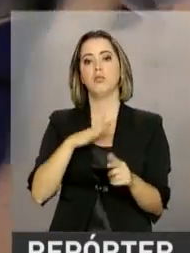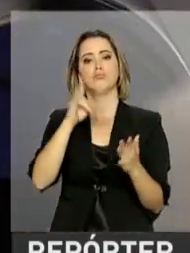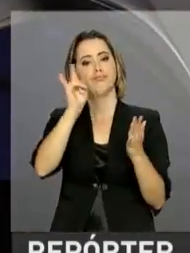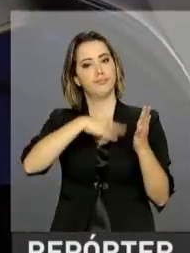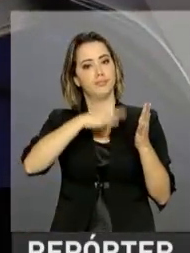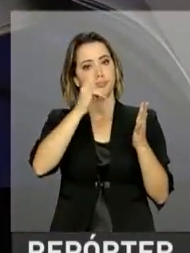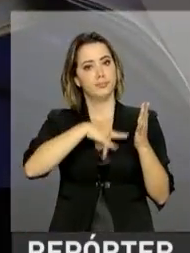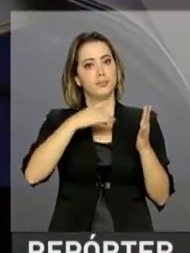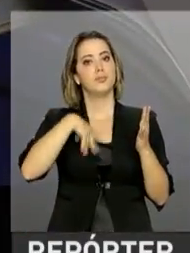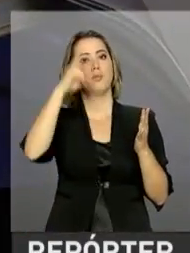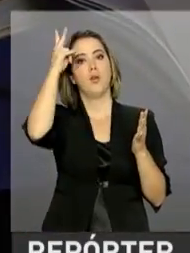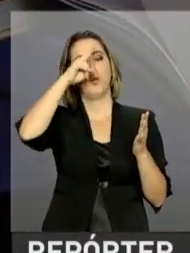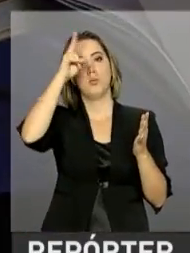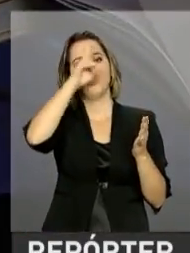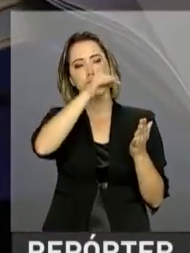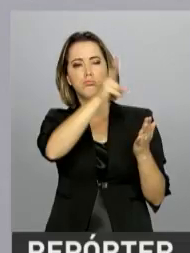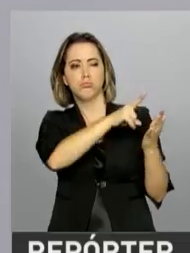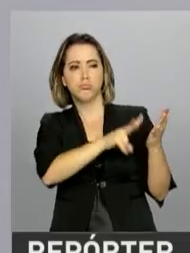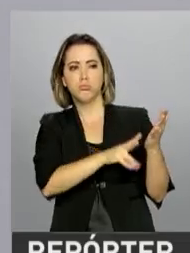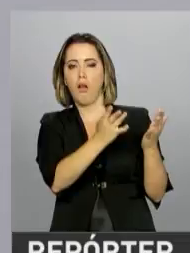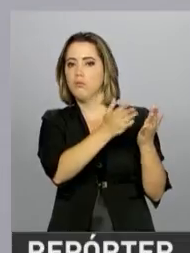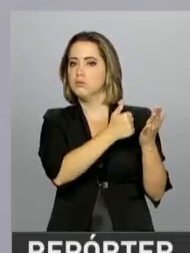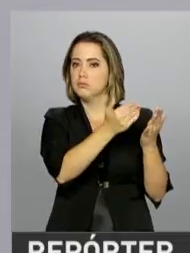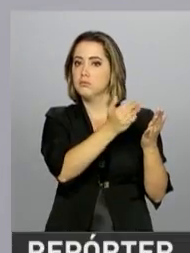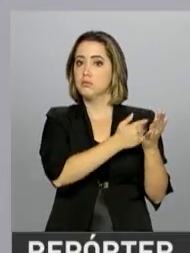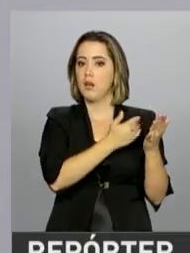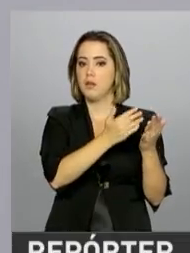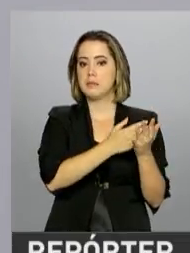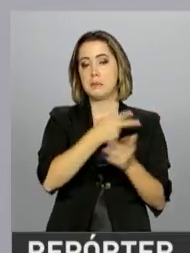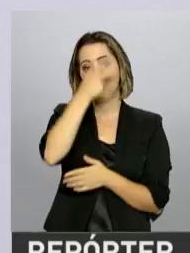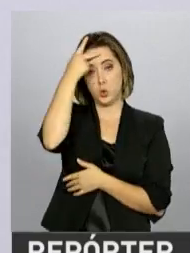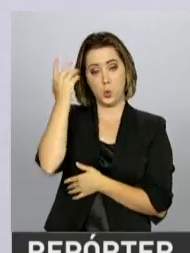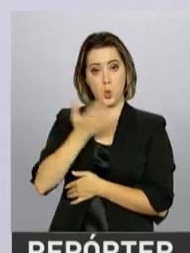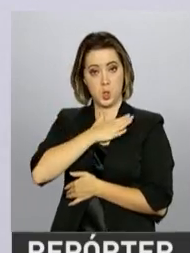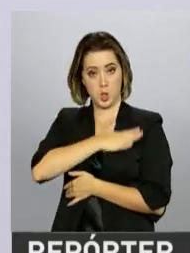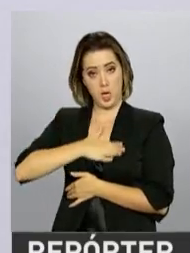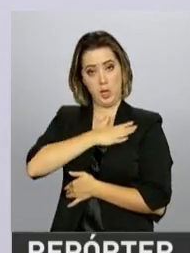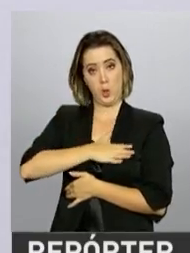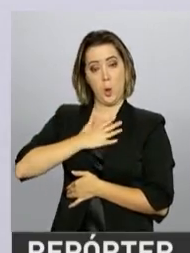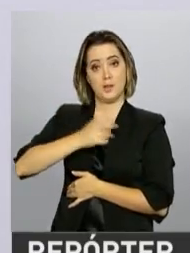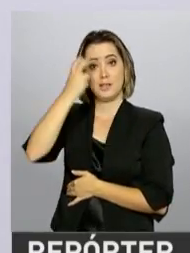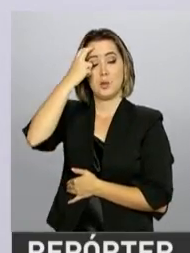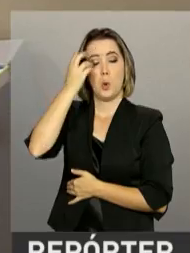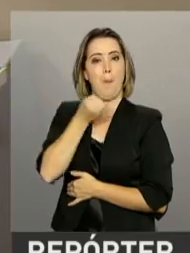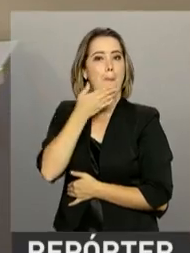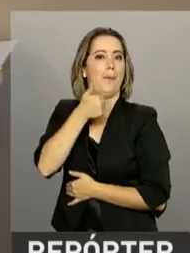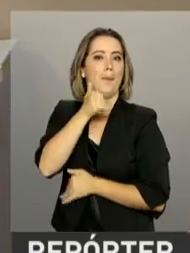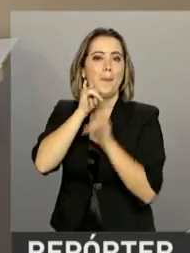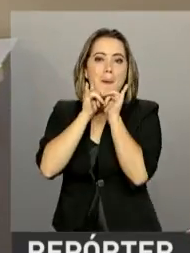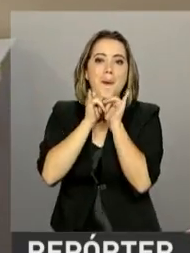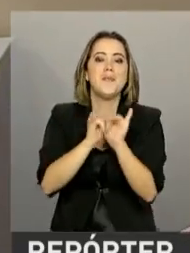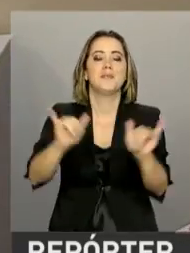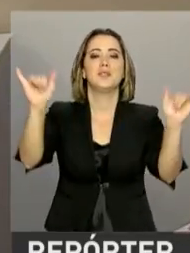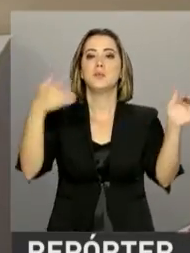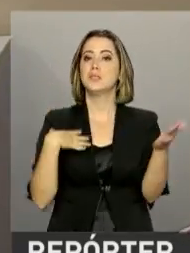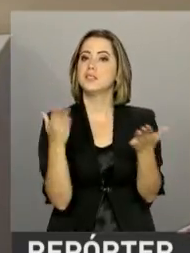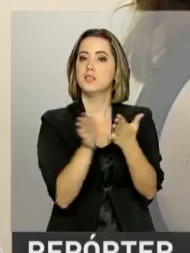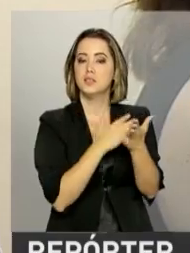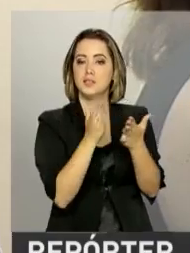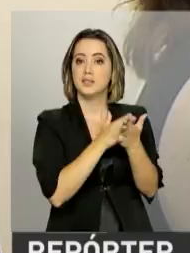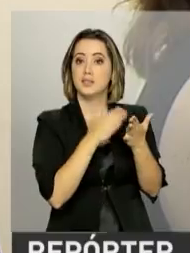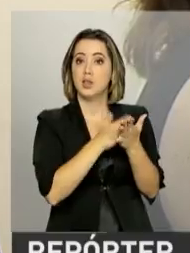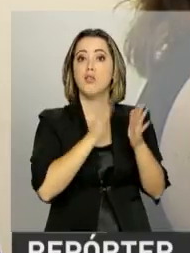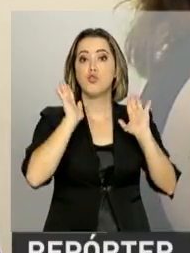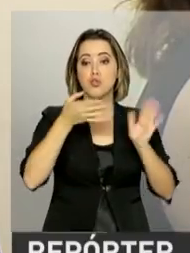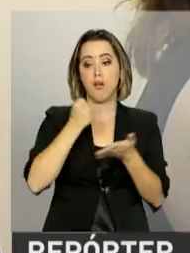momentos importantes da literatura do país. Para os entusiastas da cultura, uma boa notícia. Esses livros de temas tão